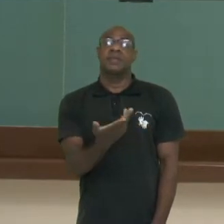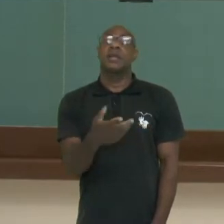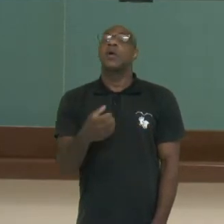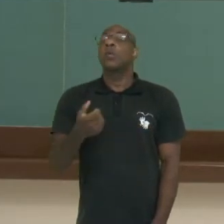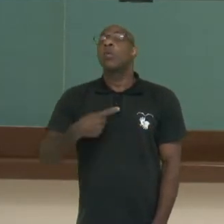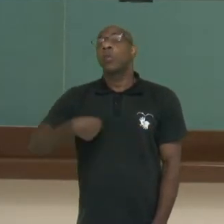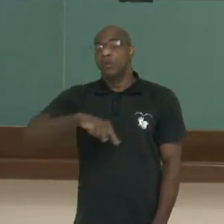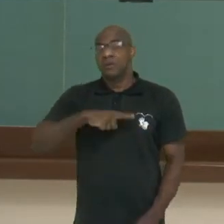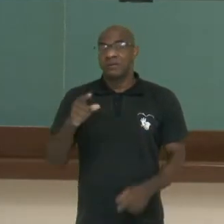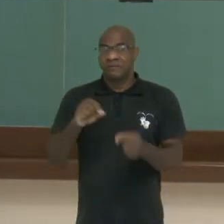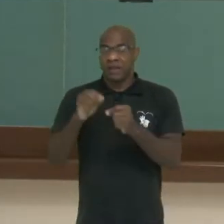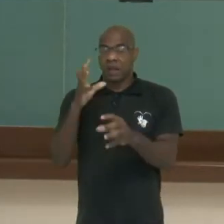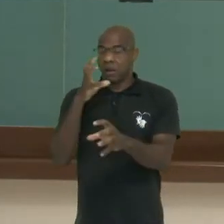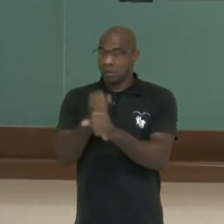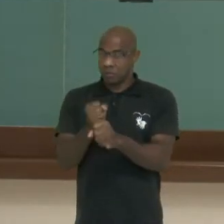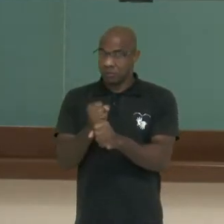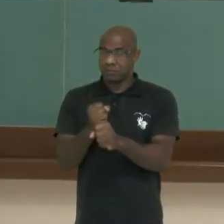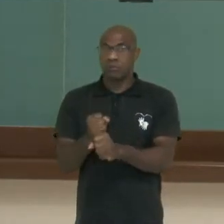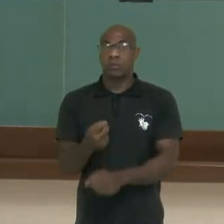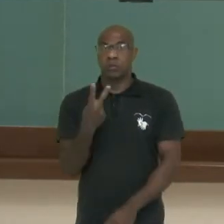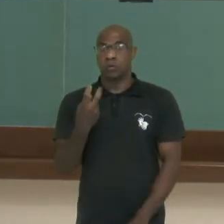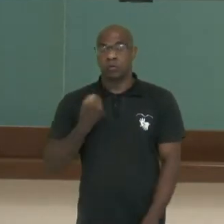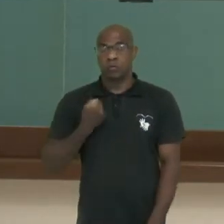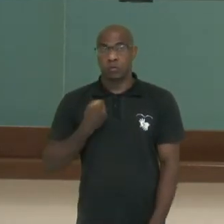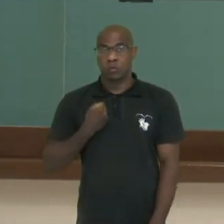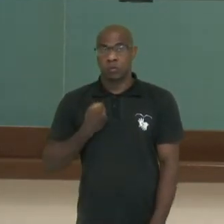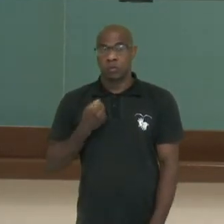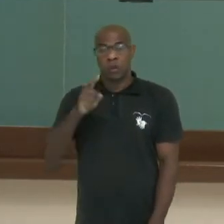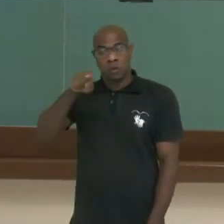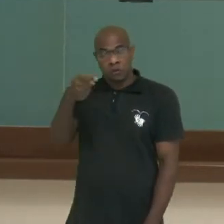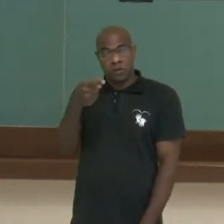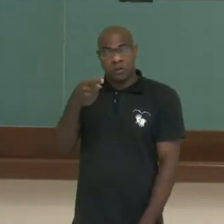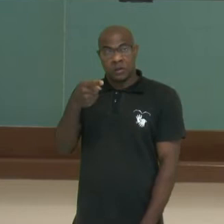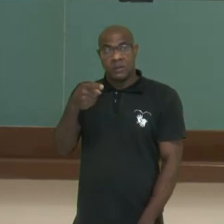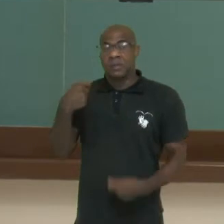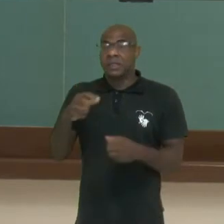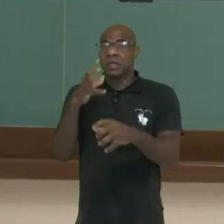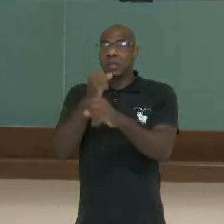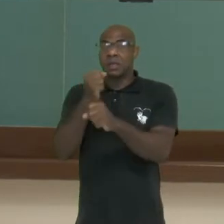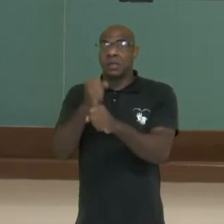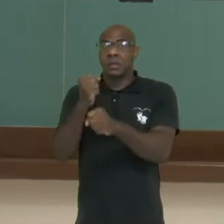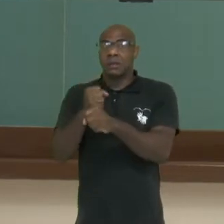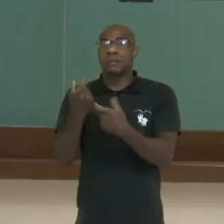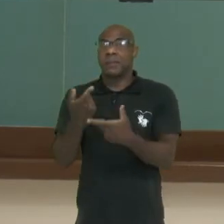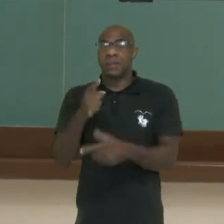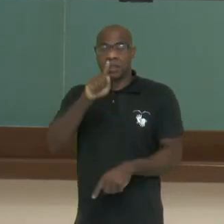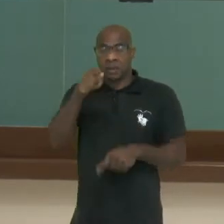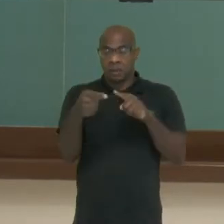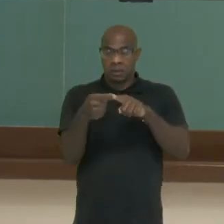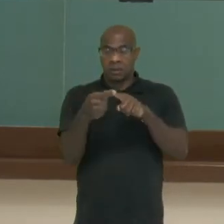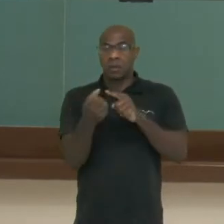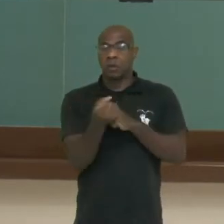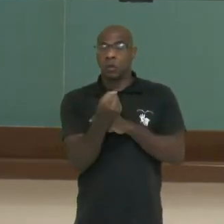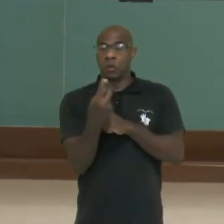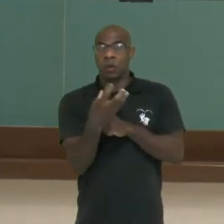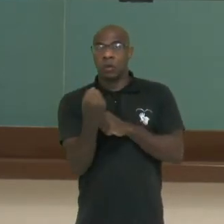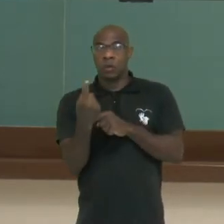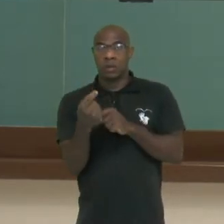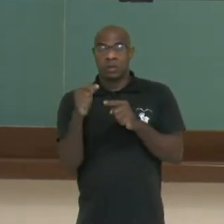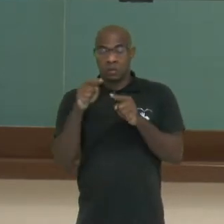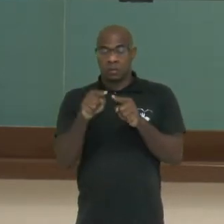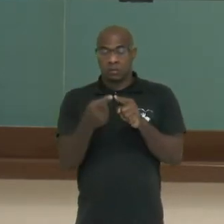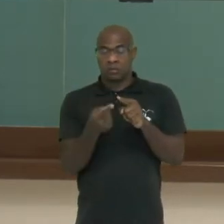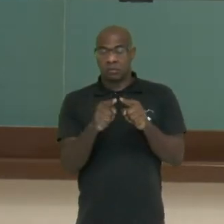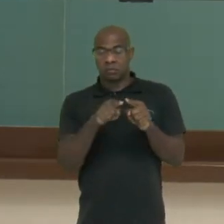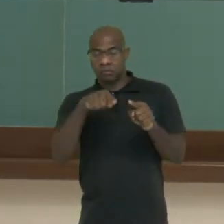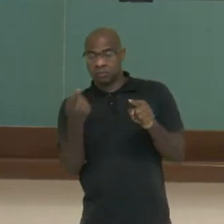está multiplicando dois números decimais, a gente tem que computar as duas vírgulazinhas, tem que contar com as